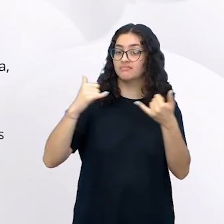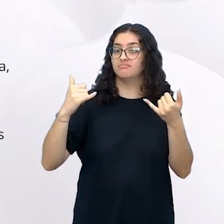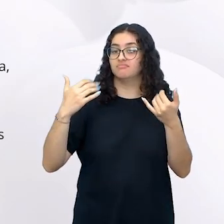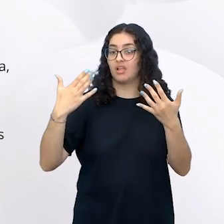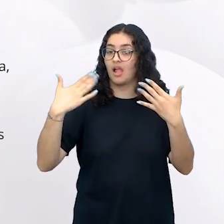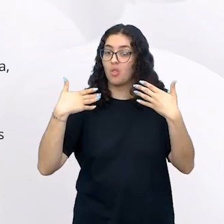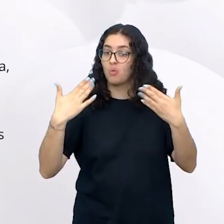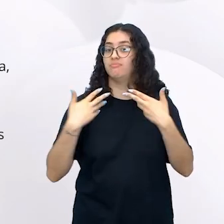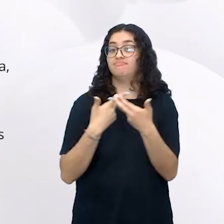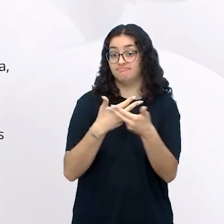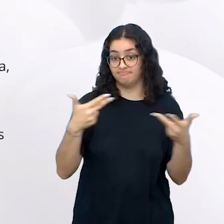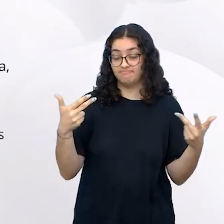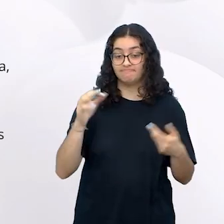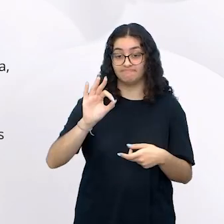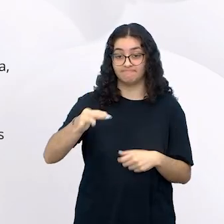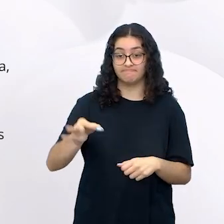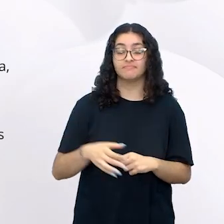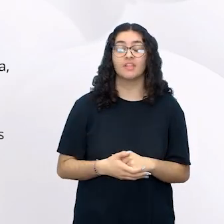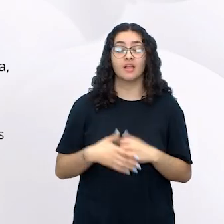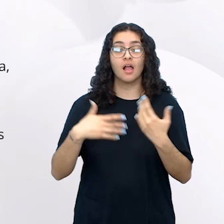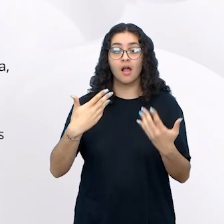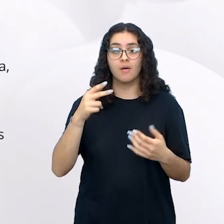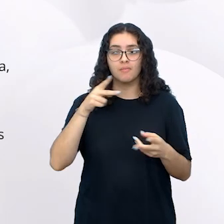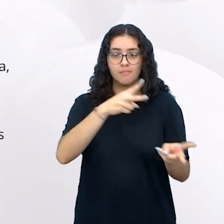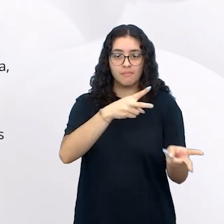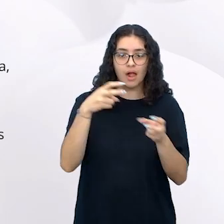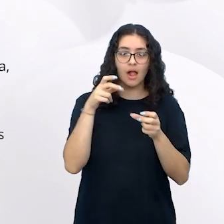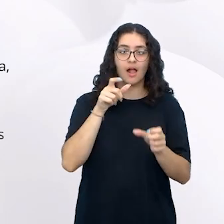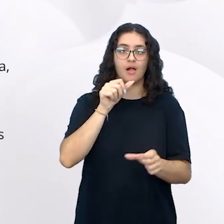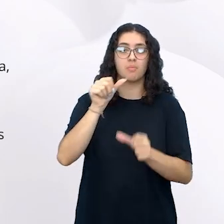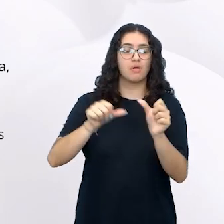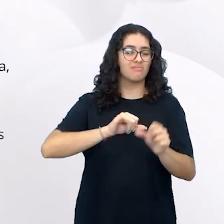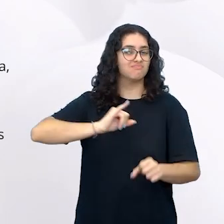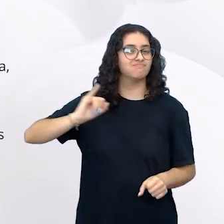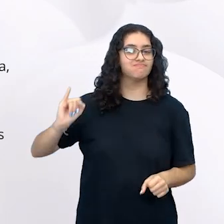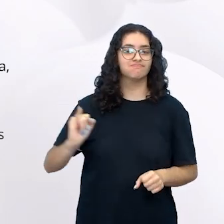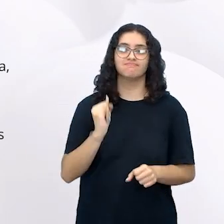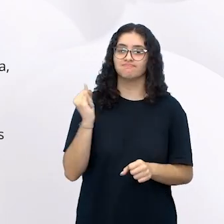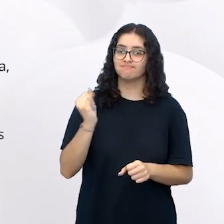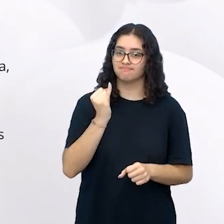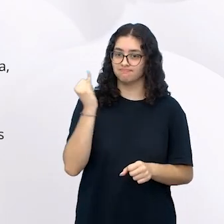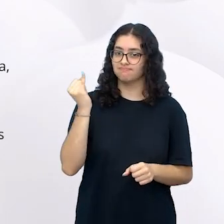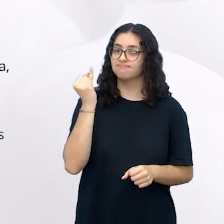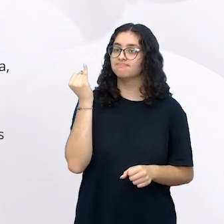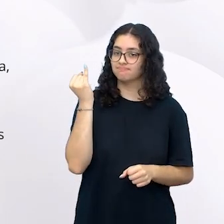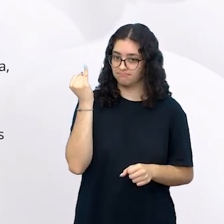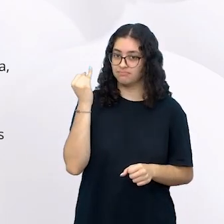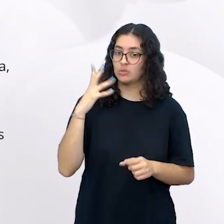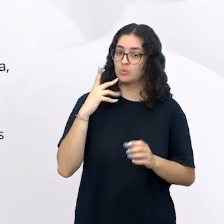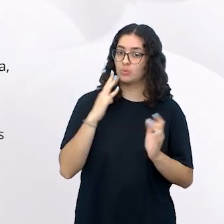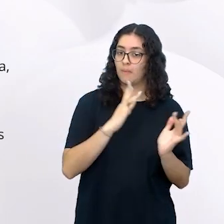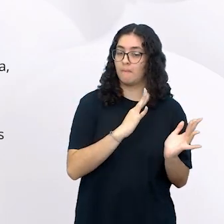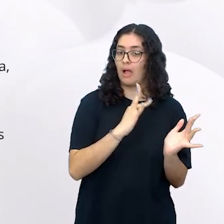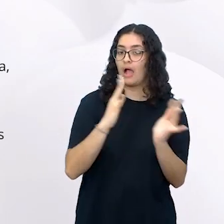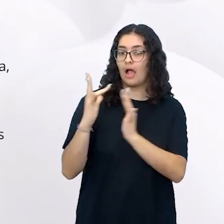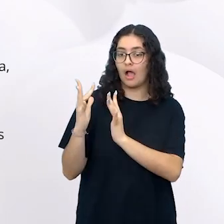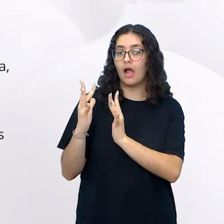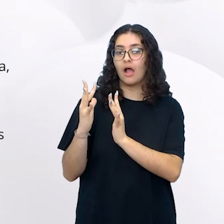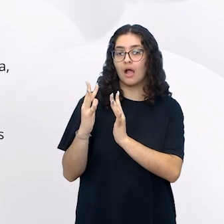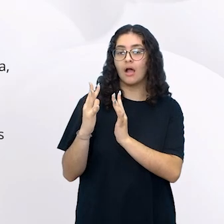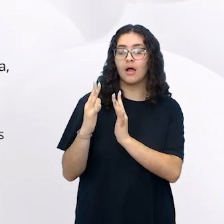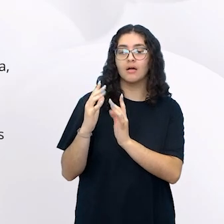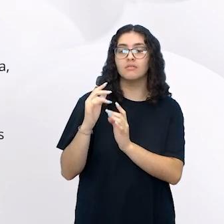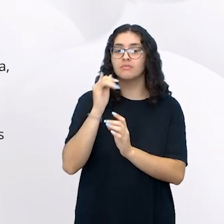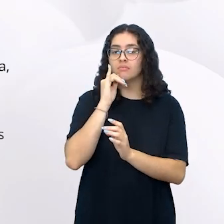coisas desse tipo. Então a gente vê que essa mudança ela foi fundamental para a gente iniciar um processo onde a gente para de